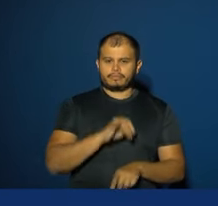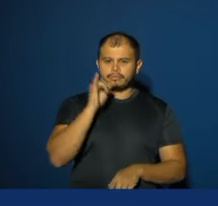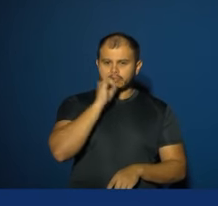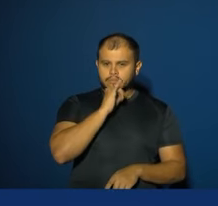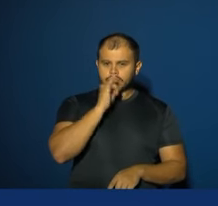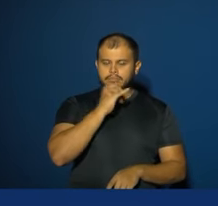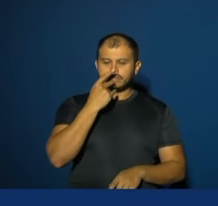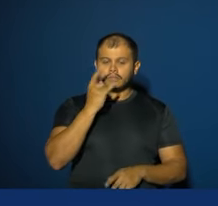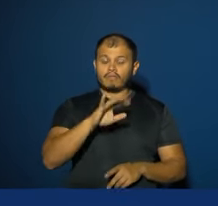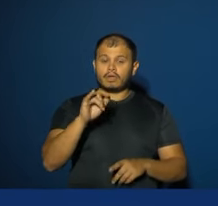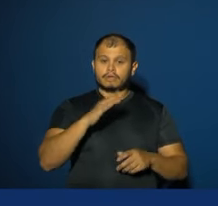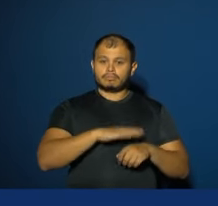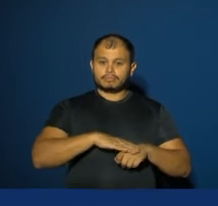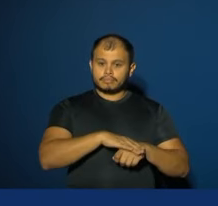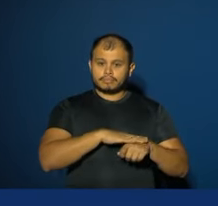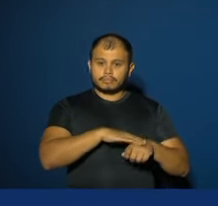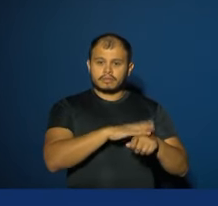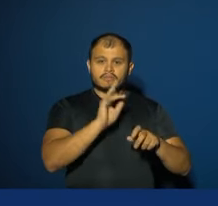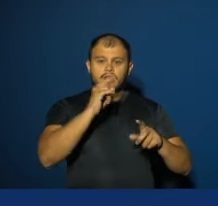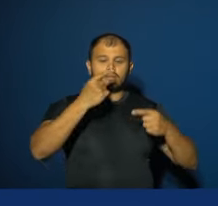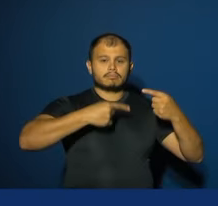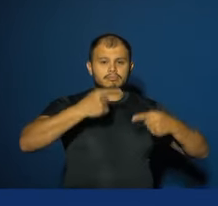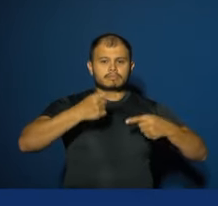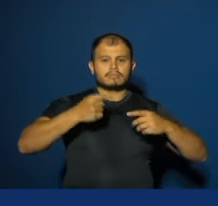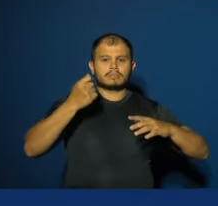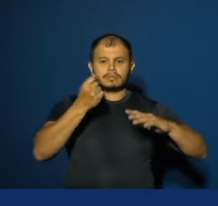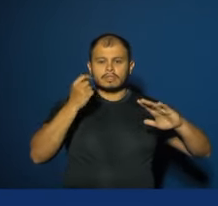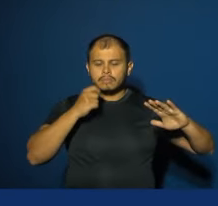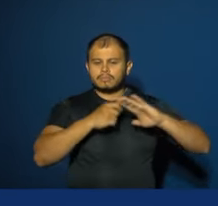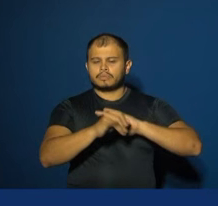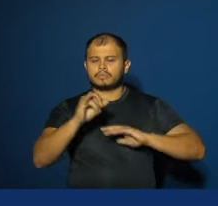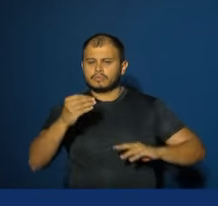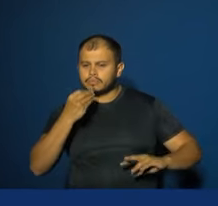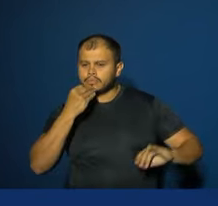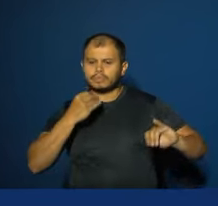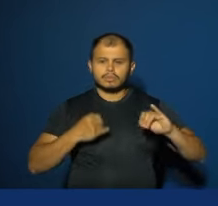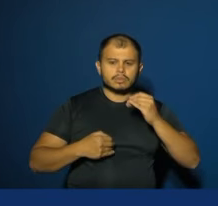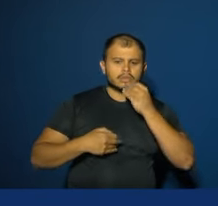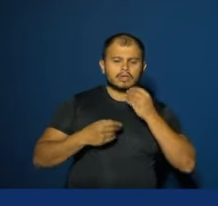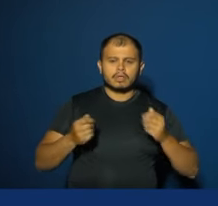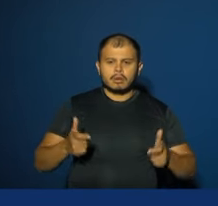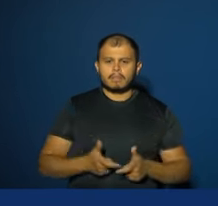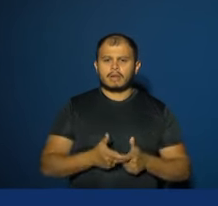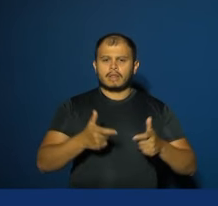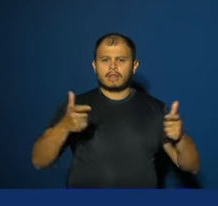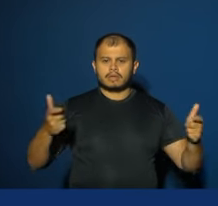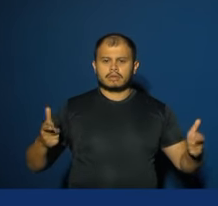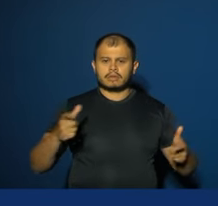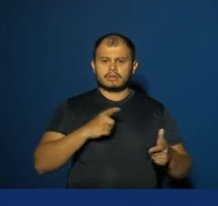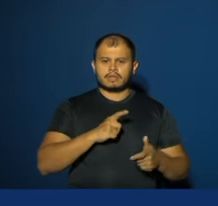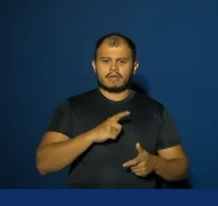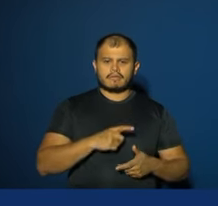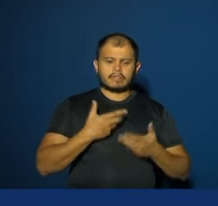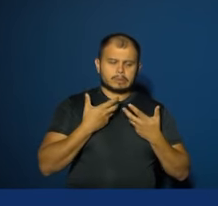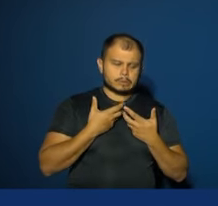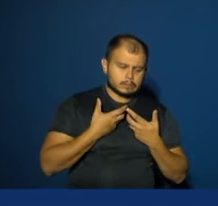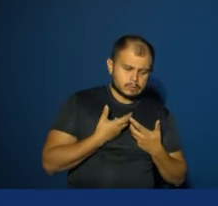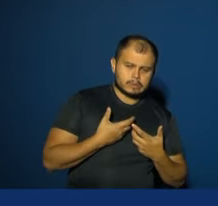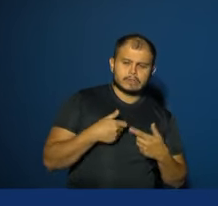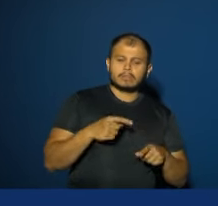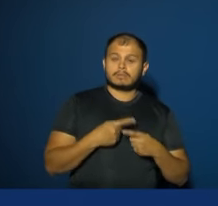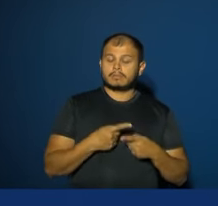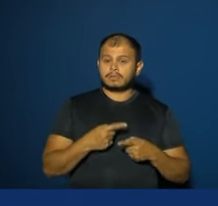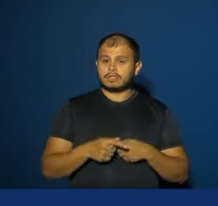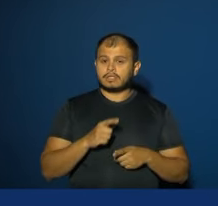encontrar o ministro amos falar de investimentos oportunidades crescimento e ele estava meio abatido porque eu quando